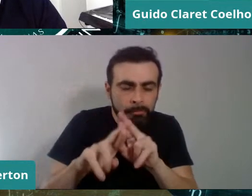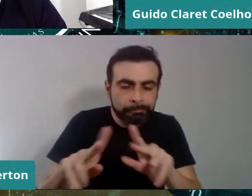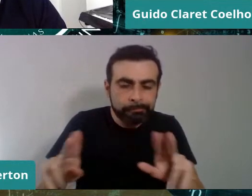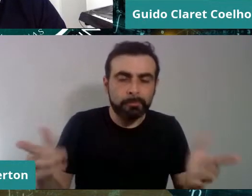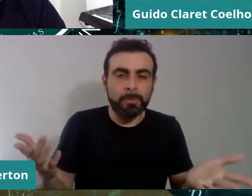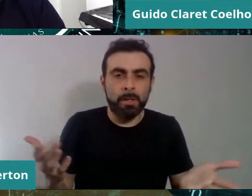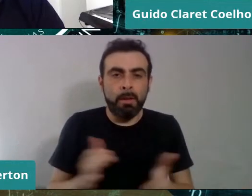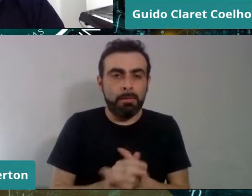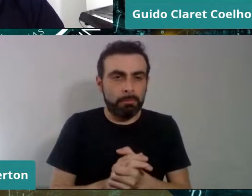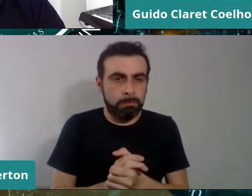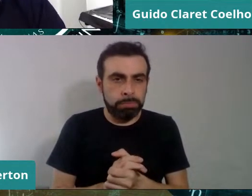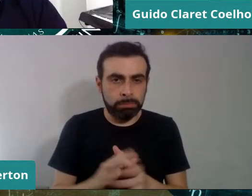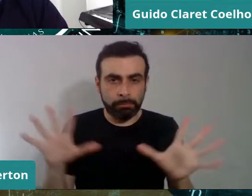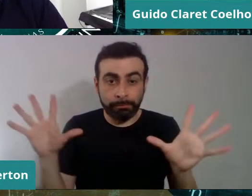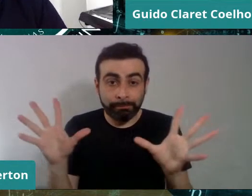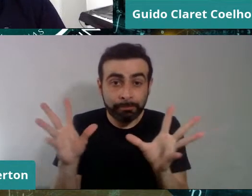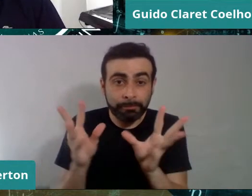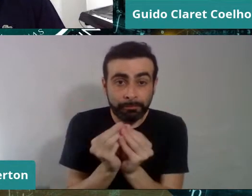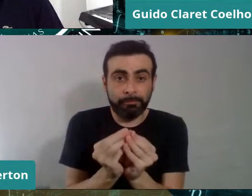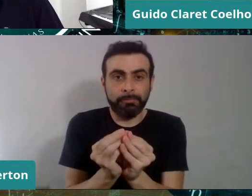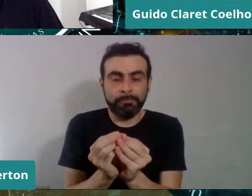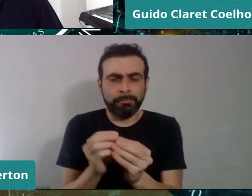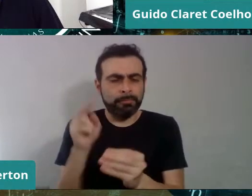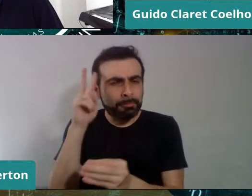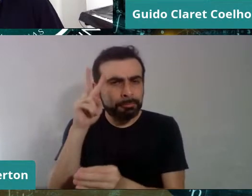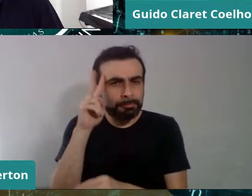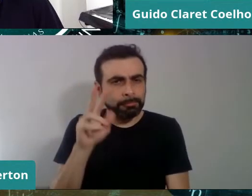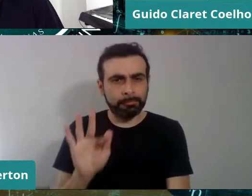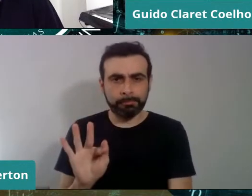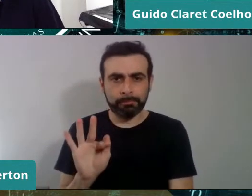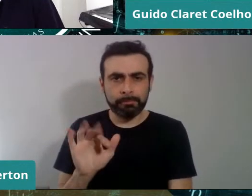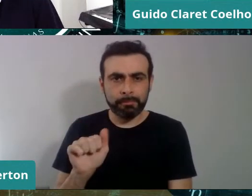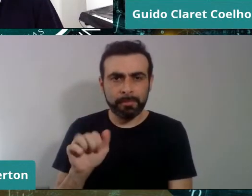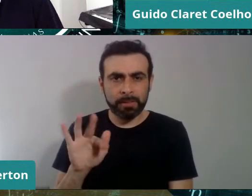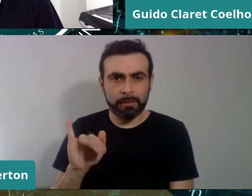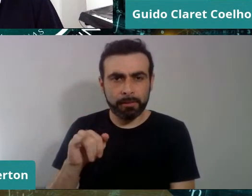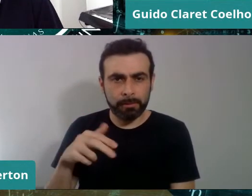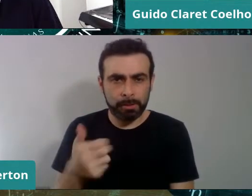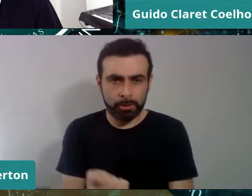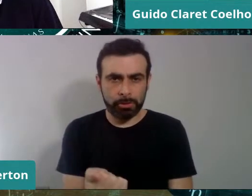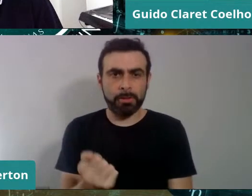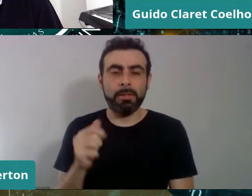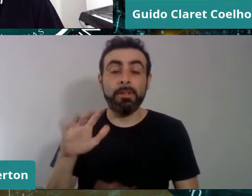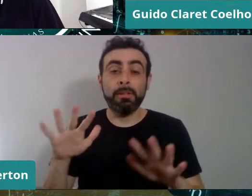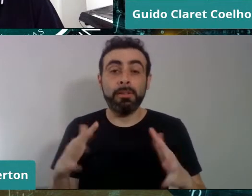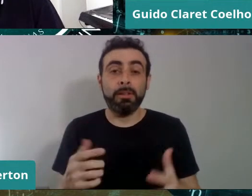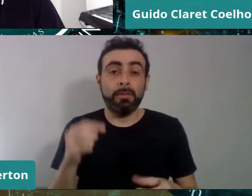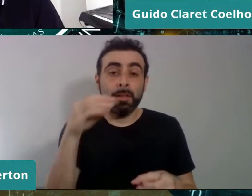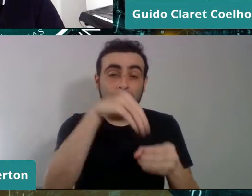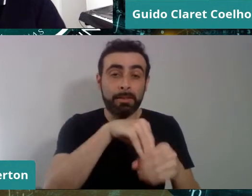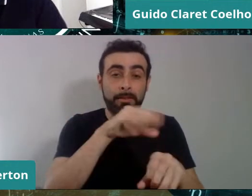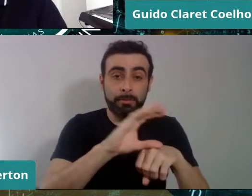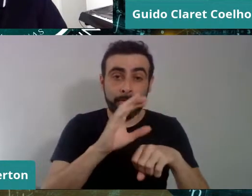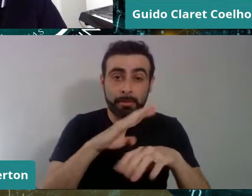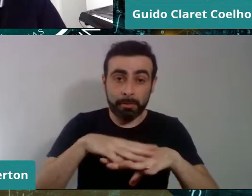FAFISA, por quê? Porque o curso de matemática está dentro da FAFISA, né? Está dentro da